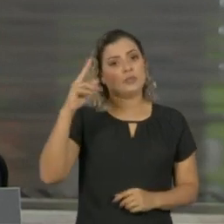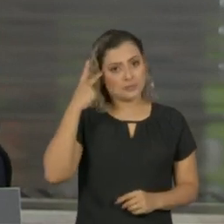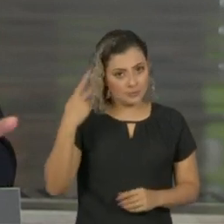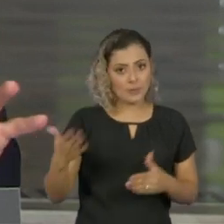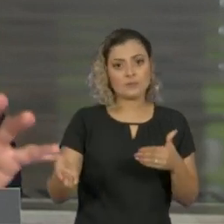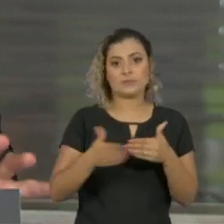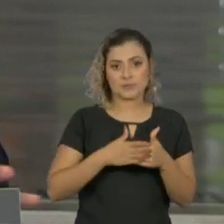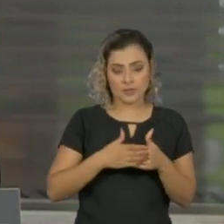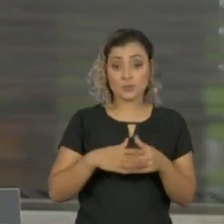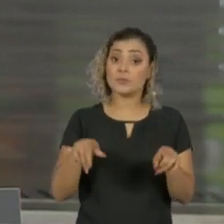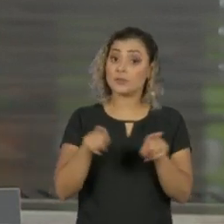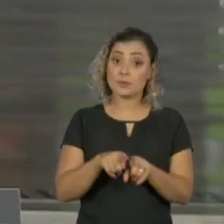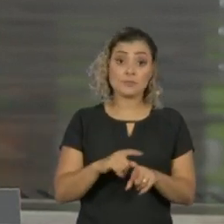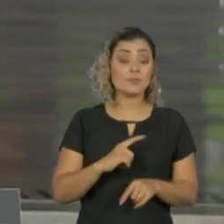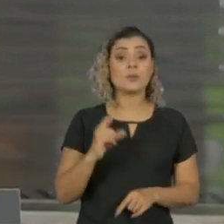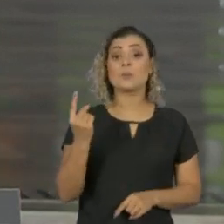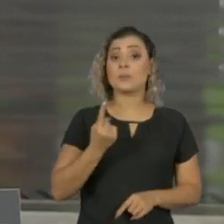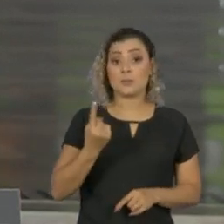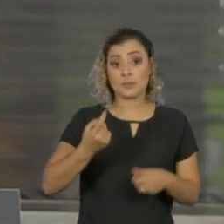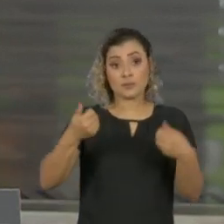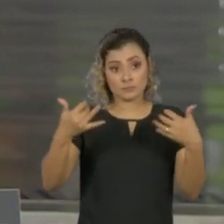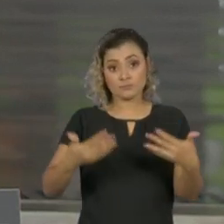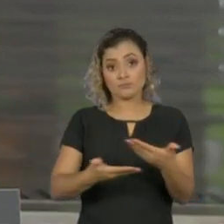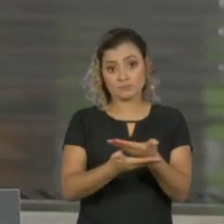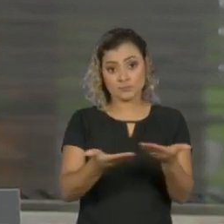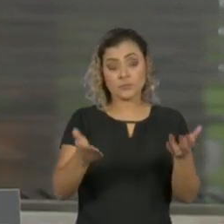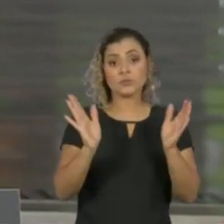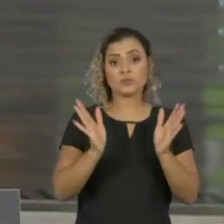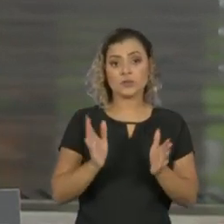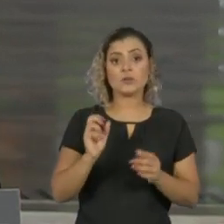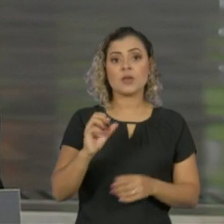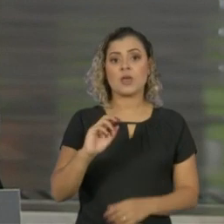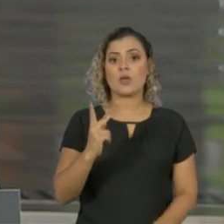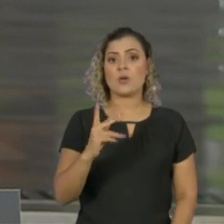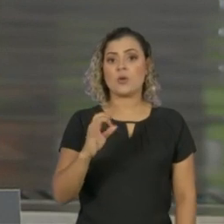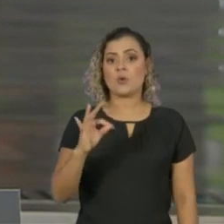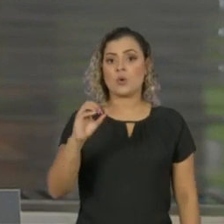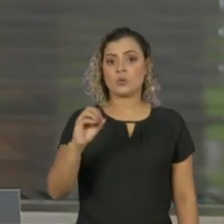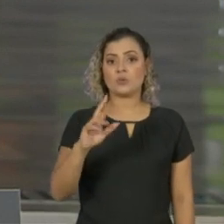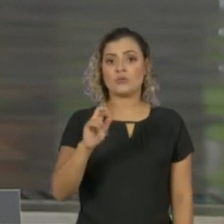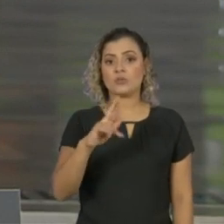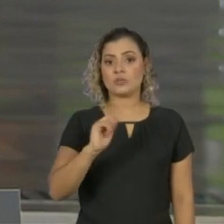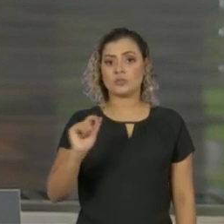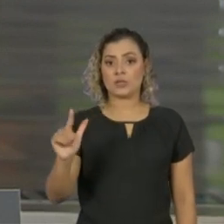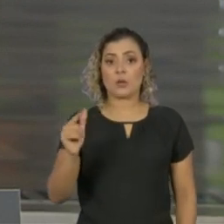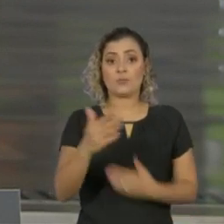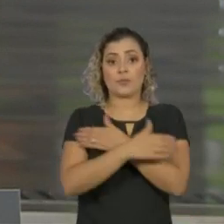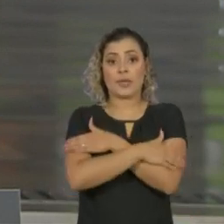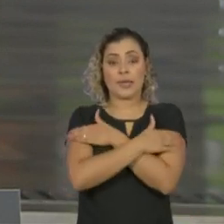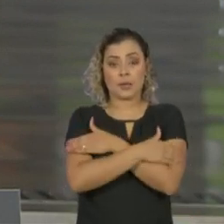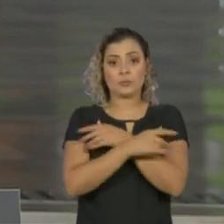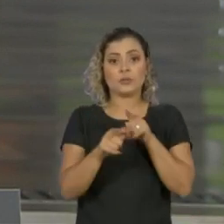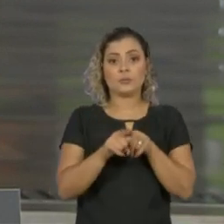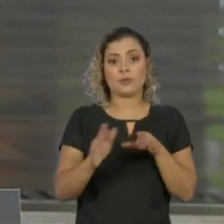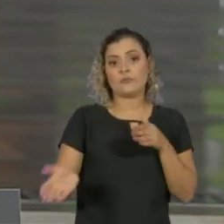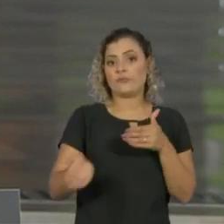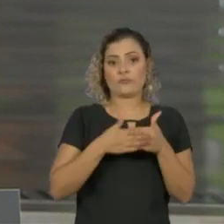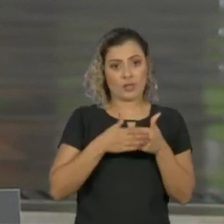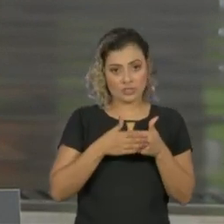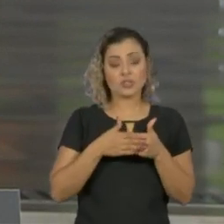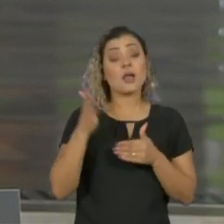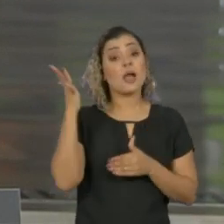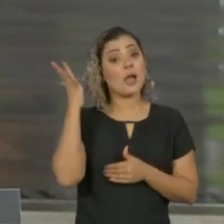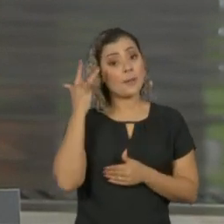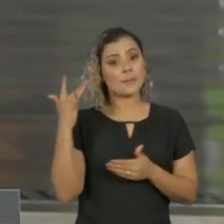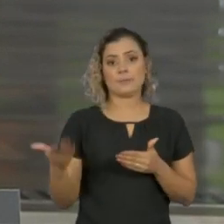Paulo, incluindo o primeiro parque já concessionado, que é o Parque do Horto Florestal de Campos do Jordão. Ele fecha as suas portas